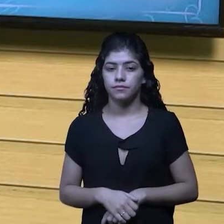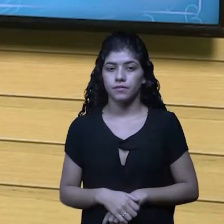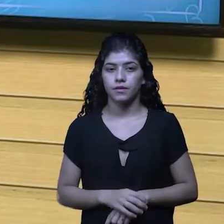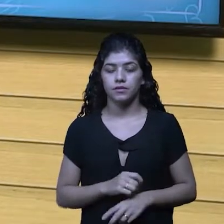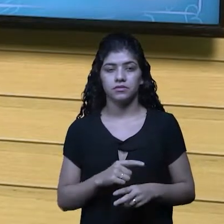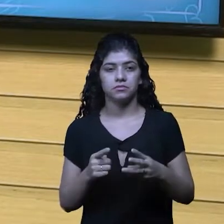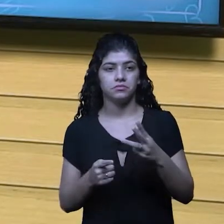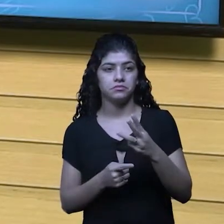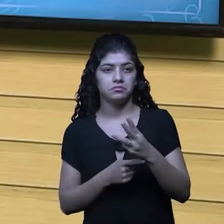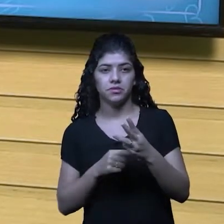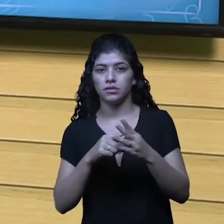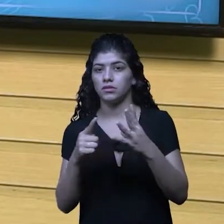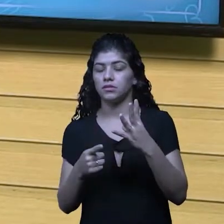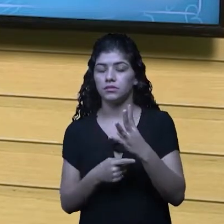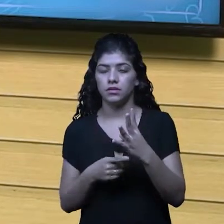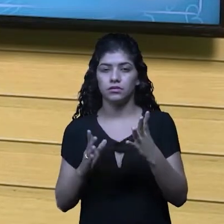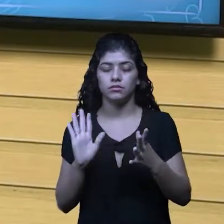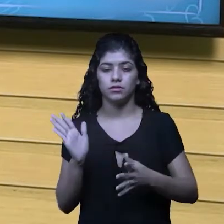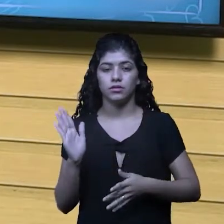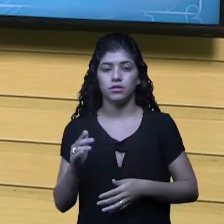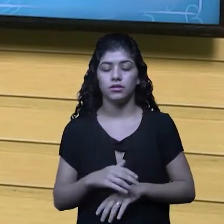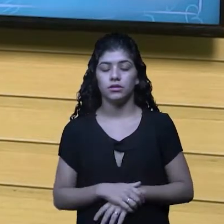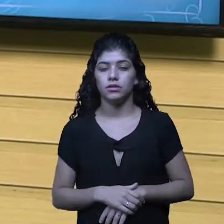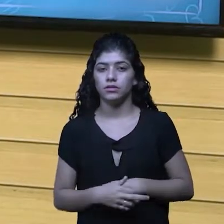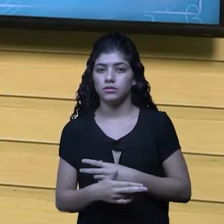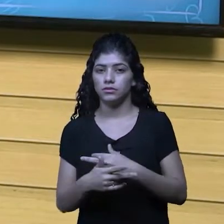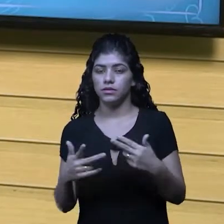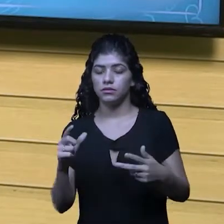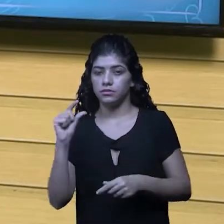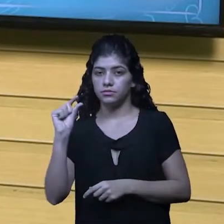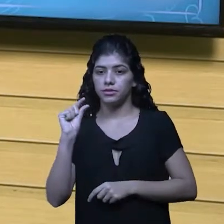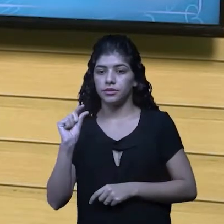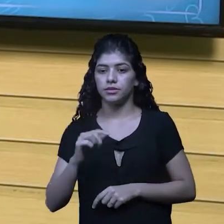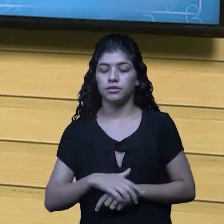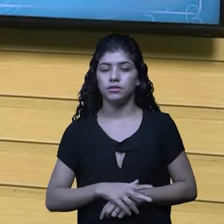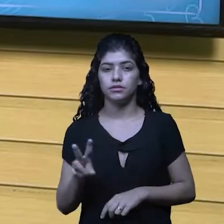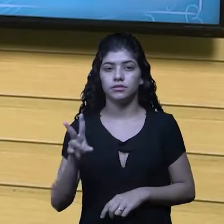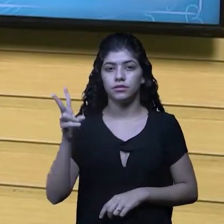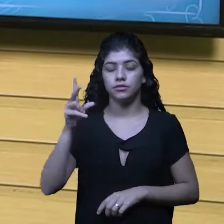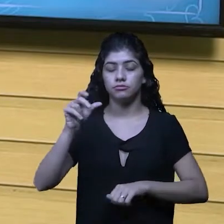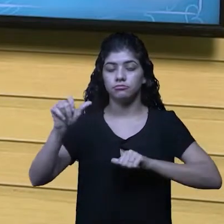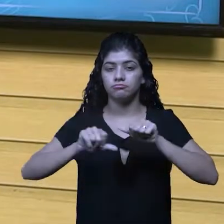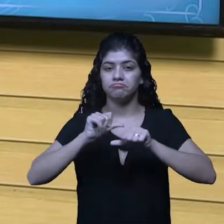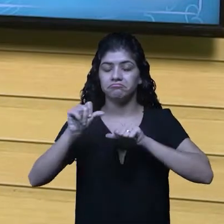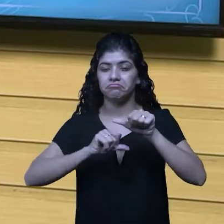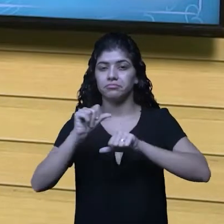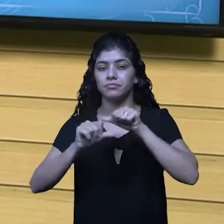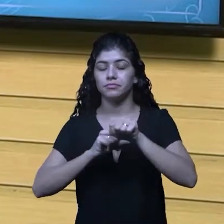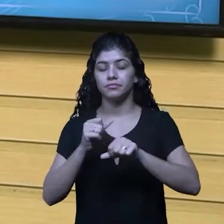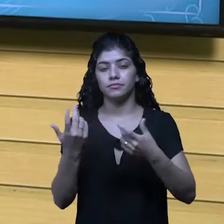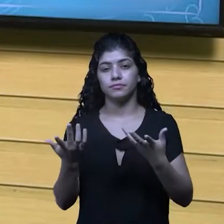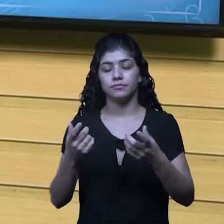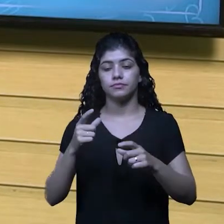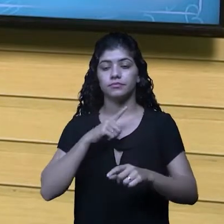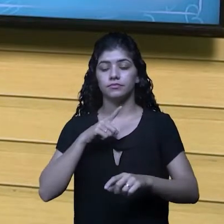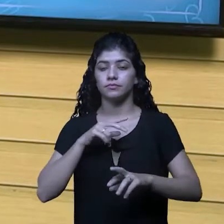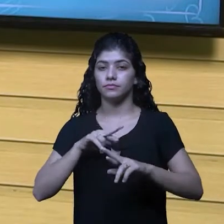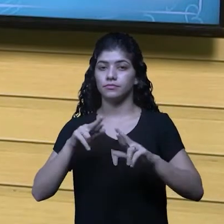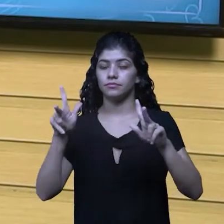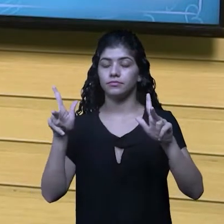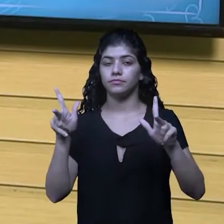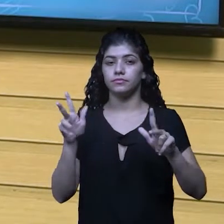de 3, 4 casas decimais. Então são valores muito pequenos, que variam muito por conta